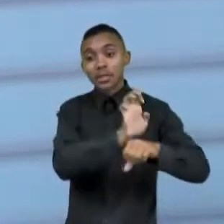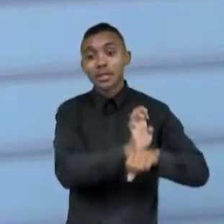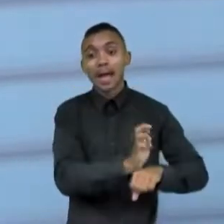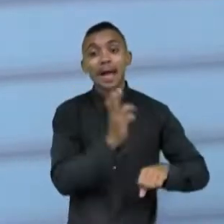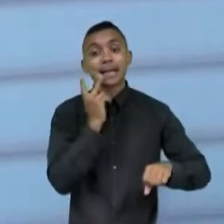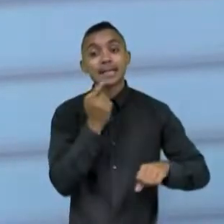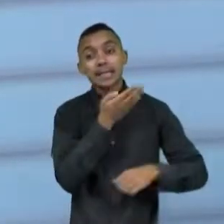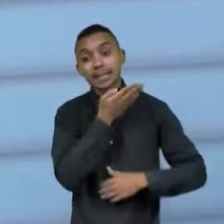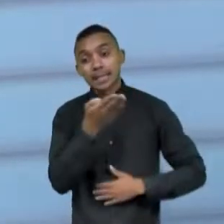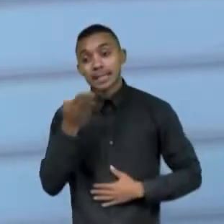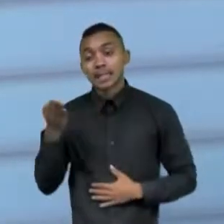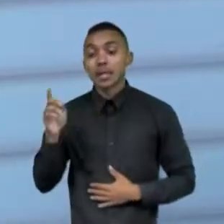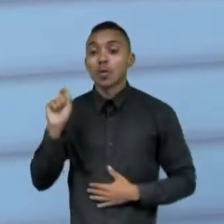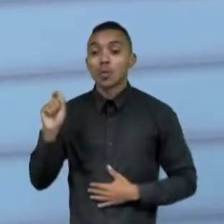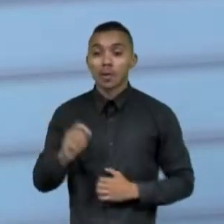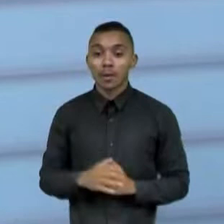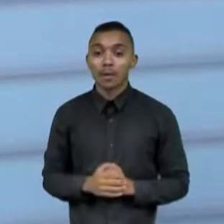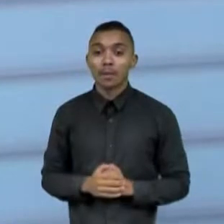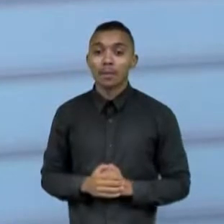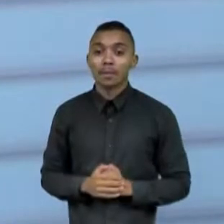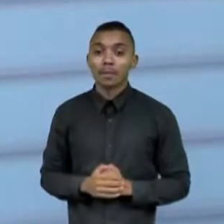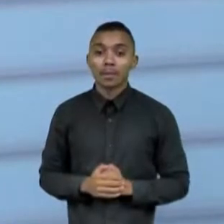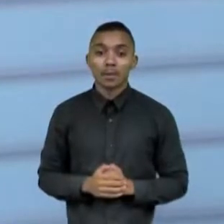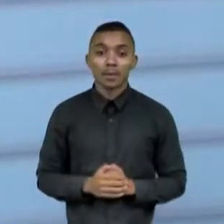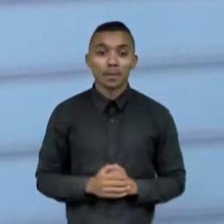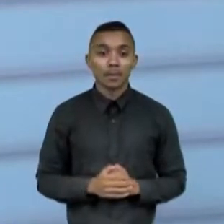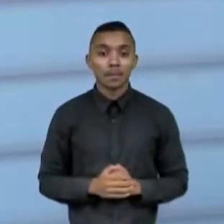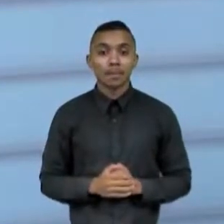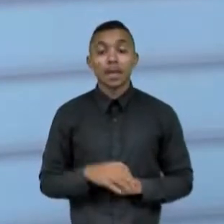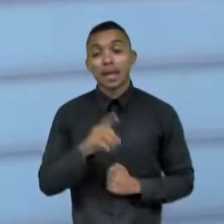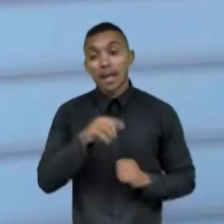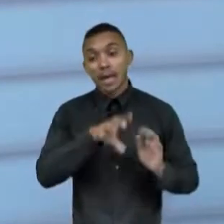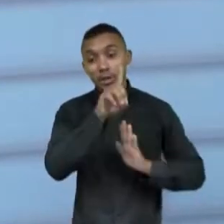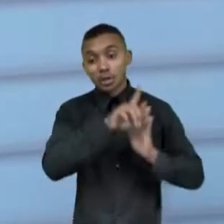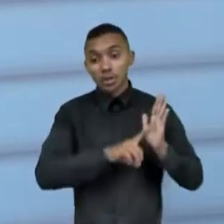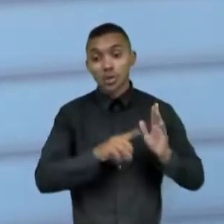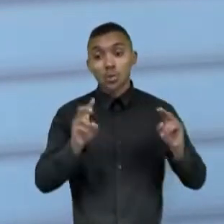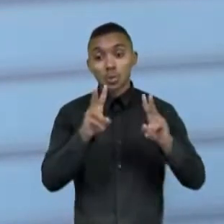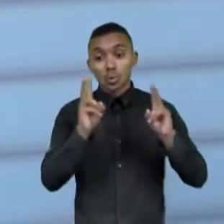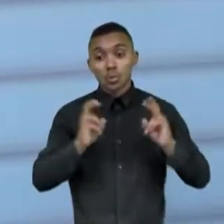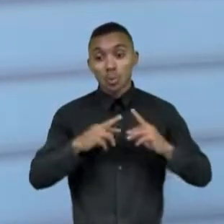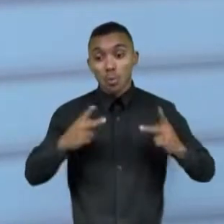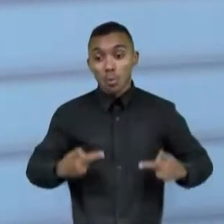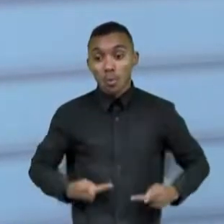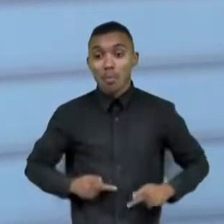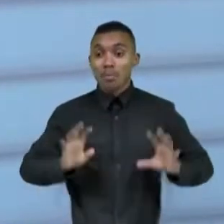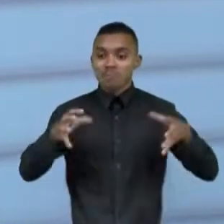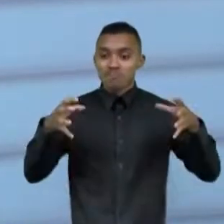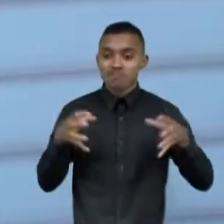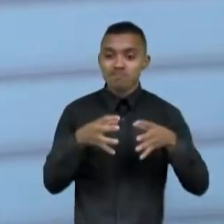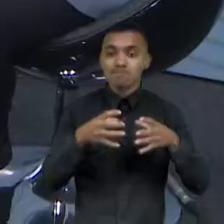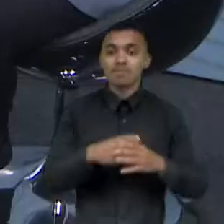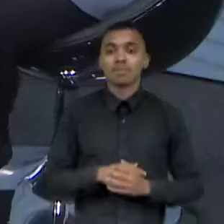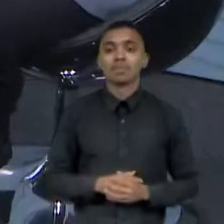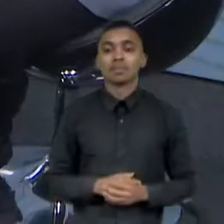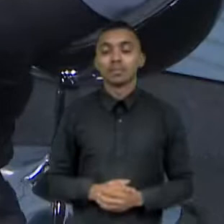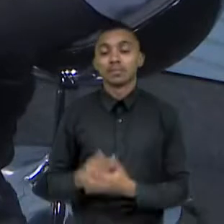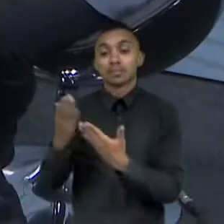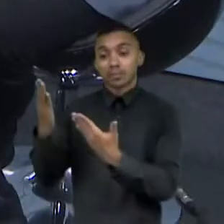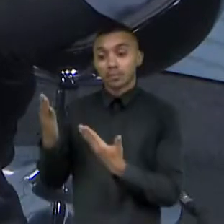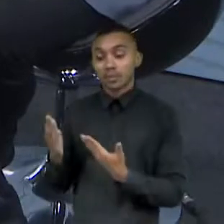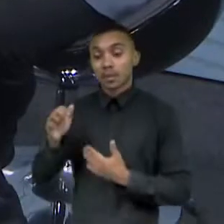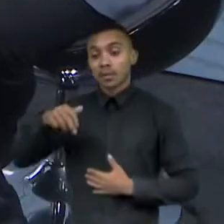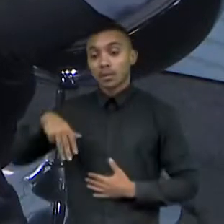a nível de execução desses direitos humanos a nível macro. Muito bem. Assim. Miguel Rodrigues, que é o